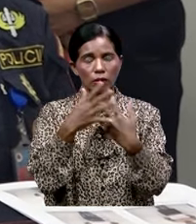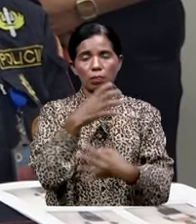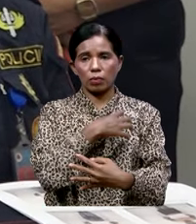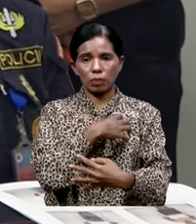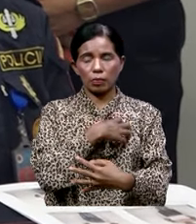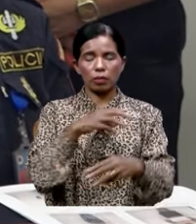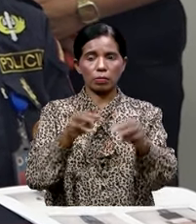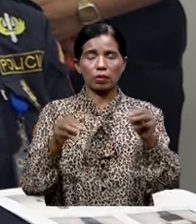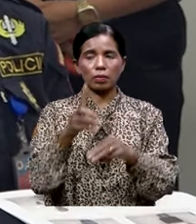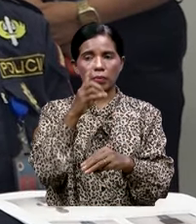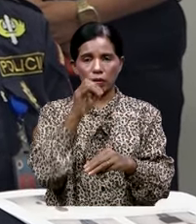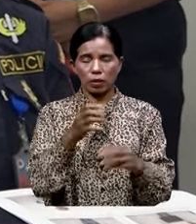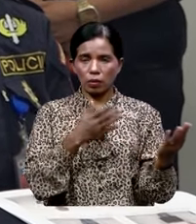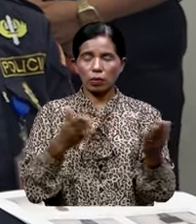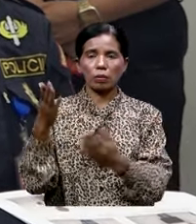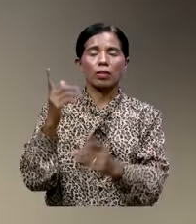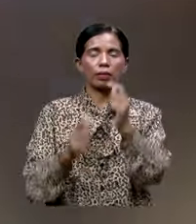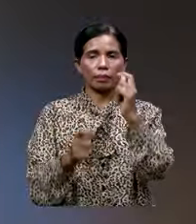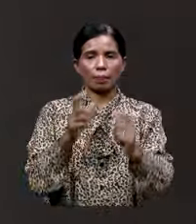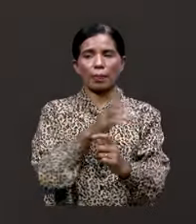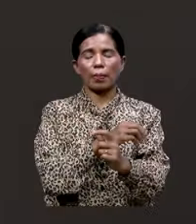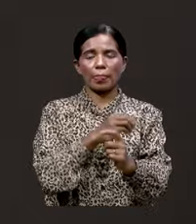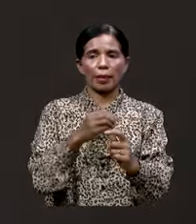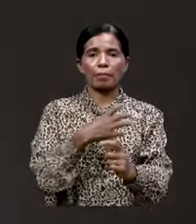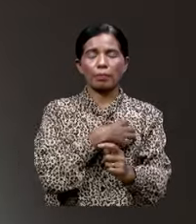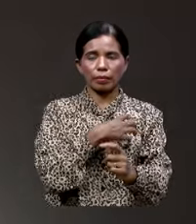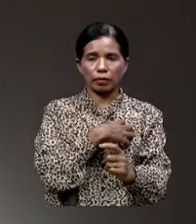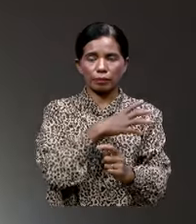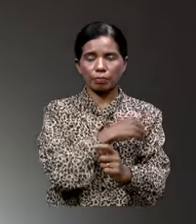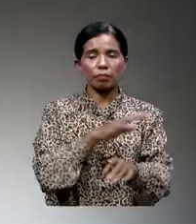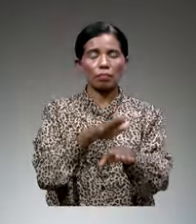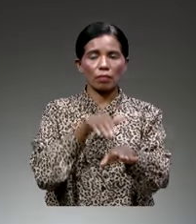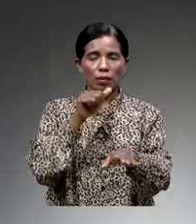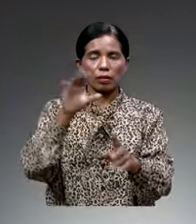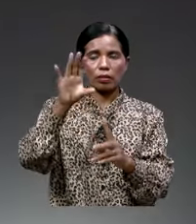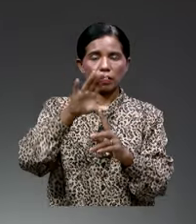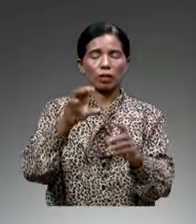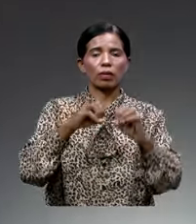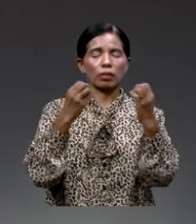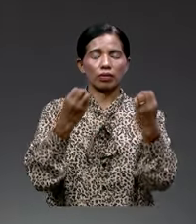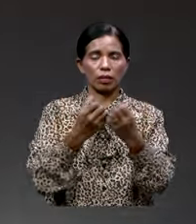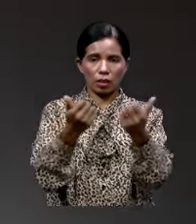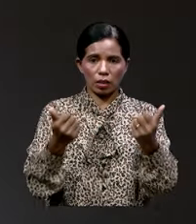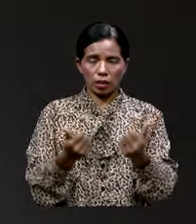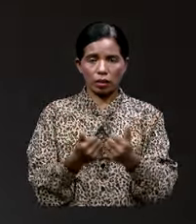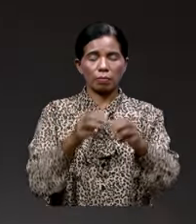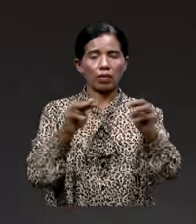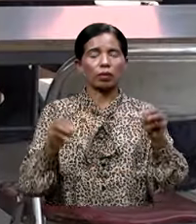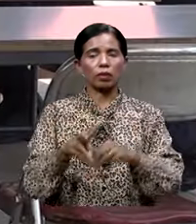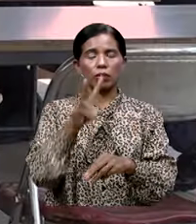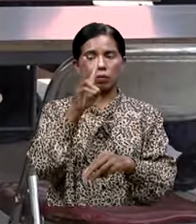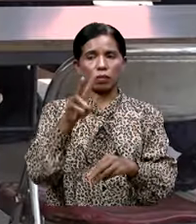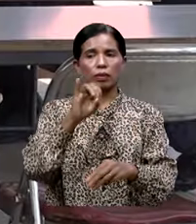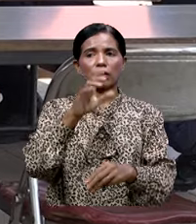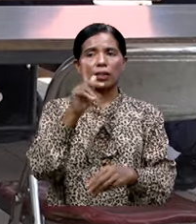apresentar para o tribunal. O confronto, né? Polícia Esquadra Dom Alessu, Bolona, coordenador, Rússi Organização Arte Marciais Rua, Rússi IKS,